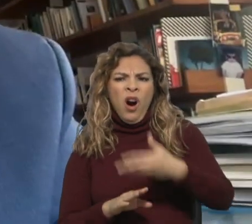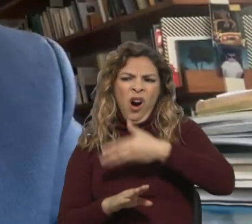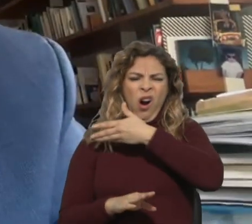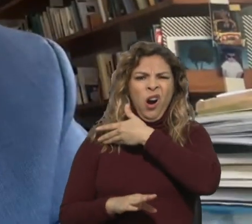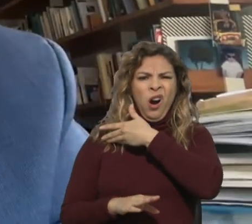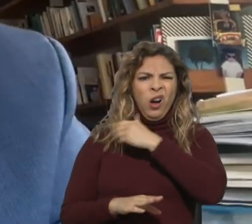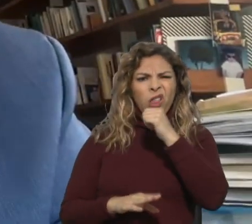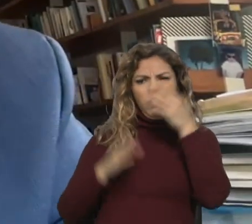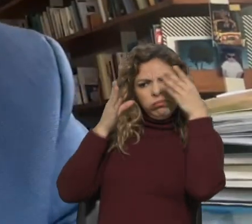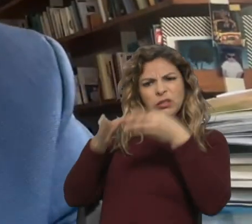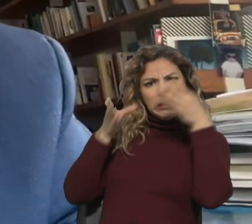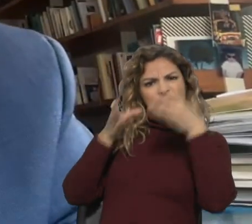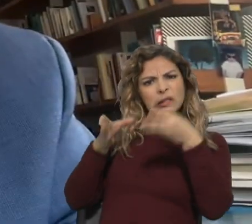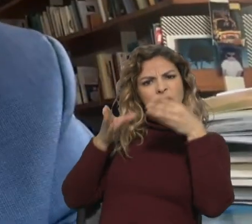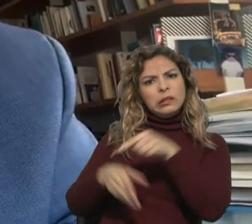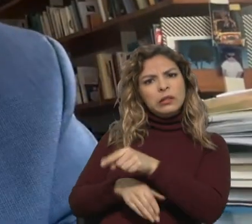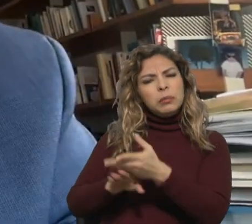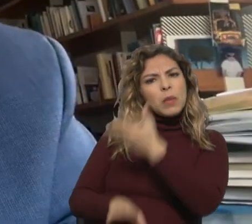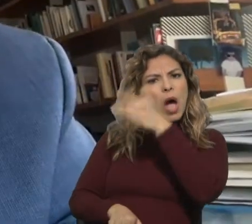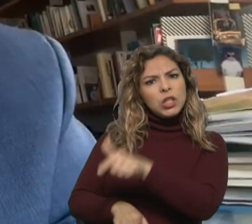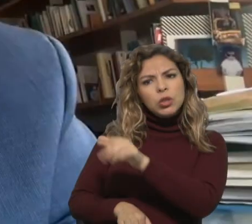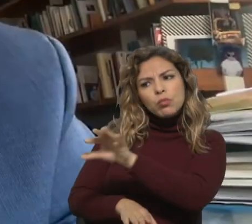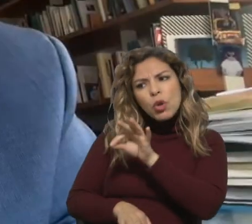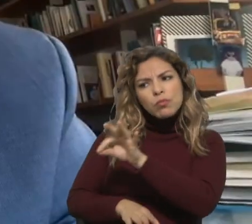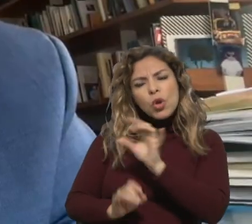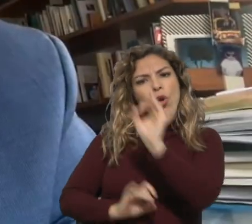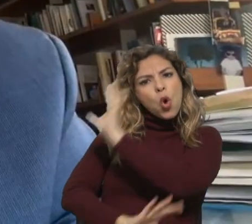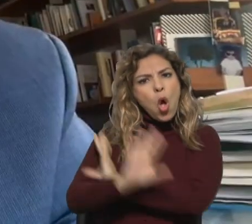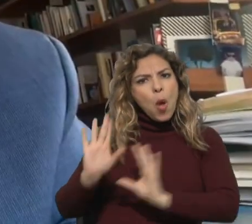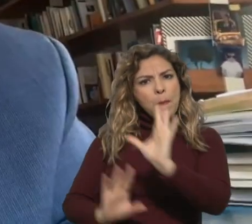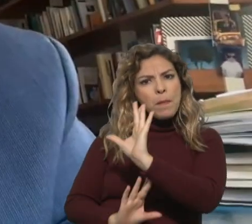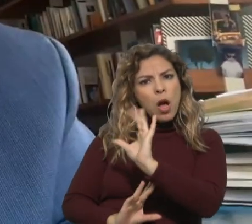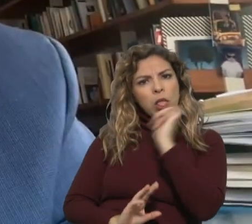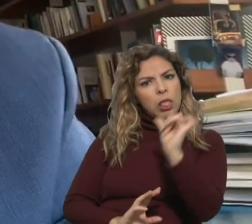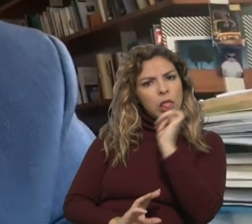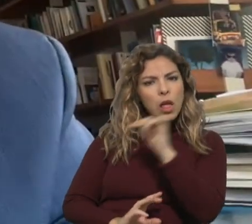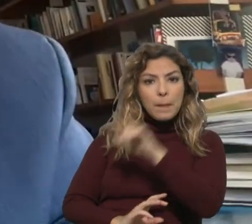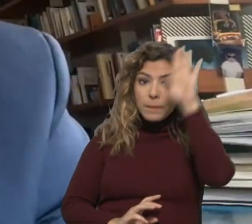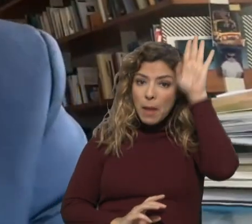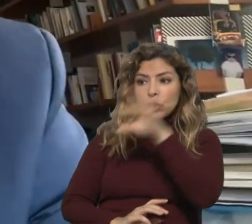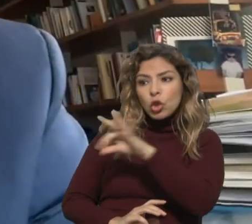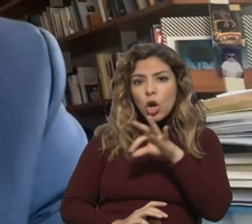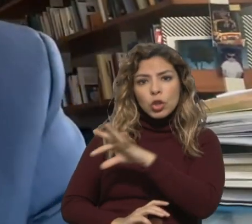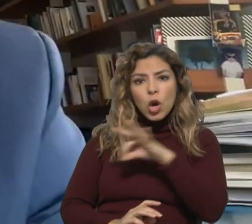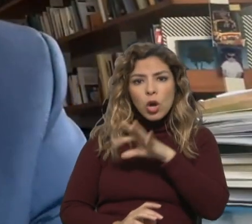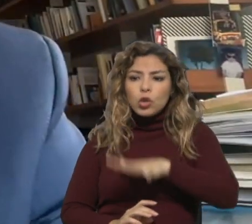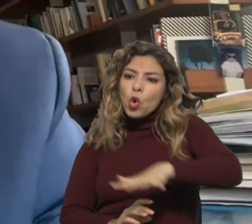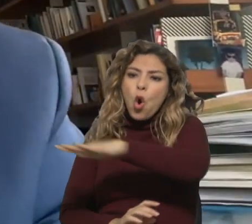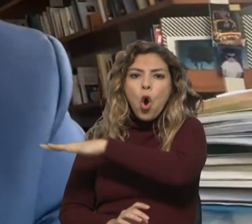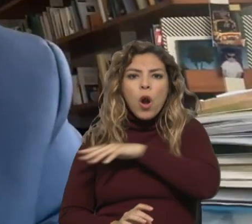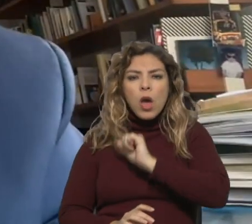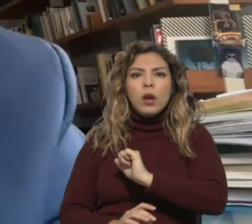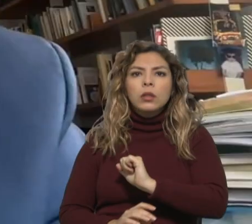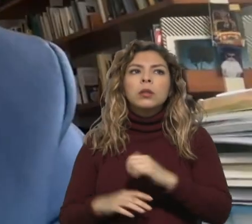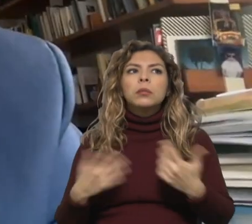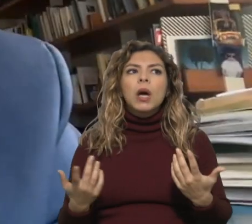centralizou em Roma muitos aspectos da governação da Igreja, o que significa que, estando a Igreja ela mesma, na perspectiva dos cristãos,